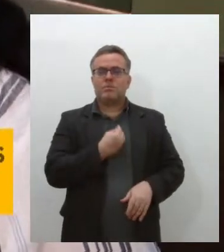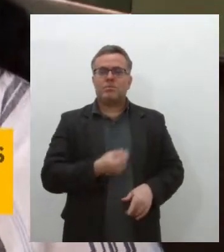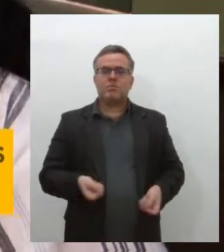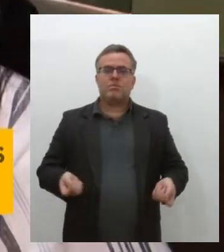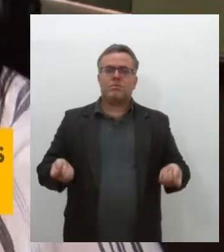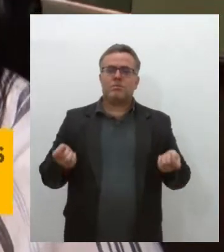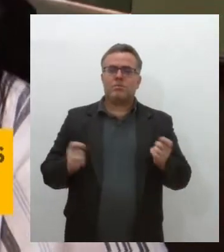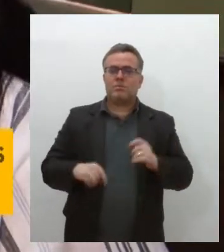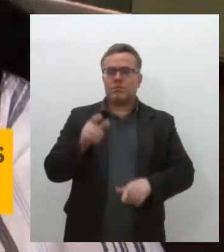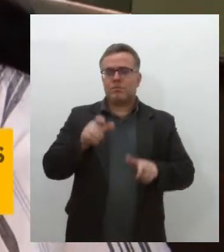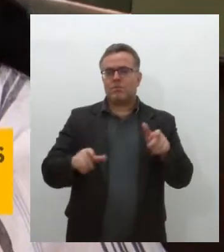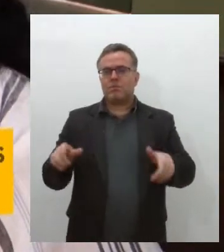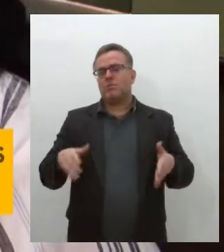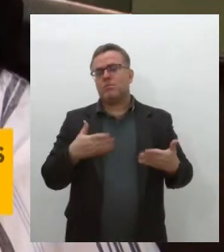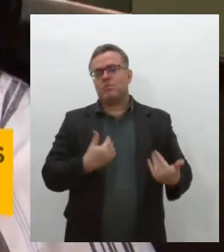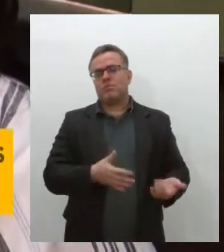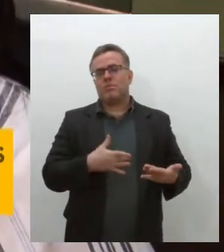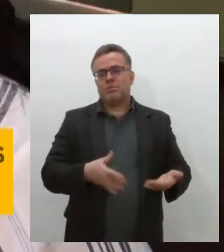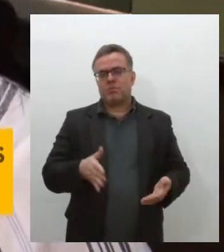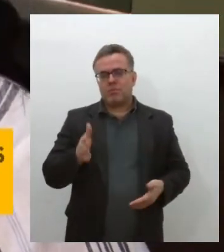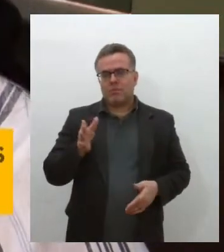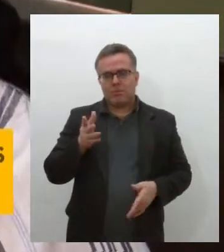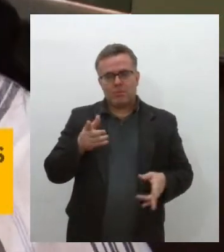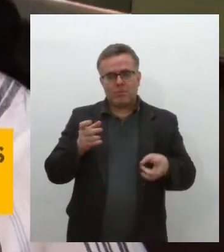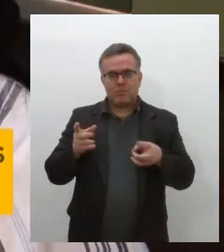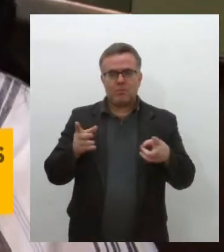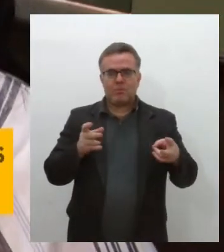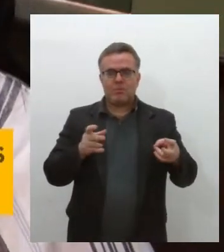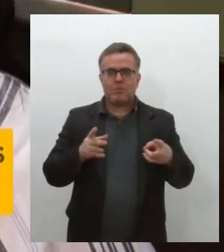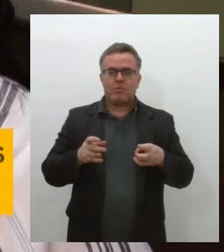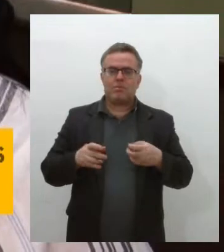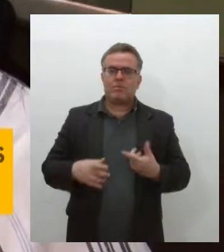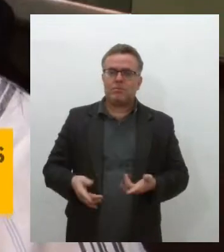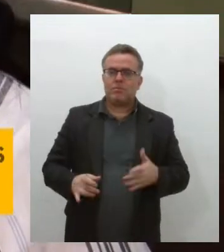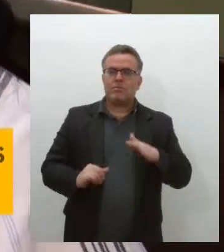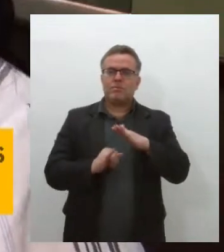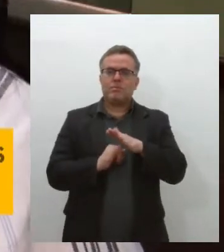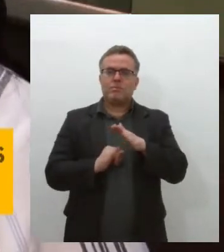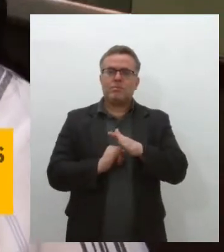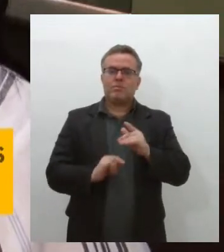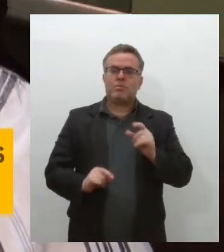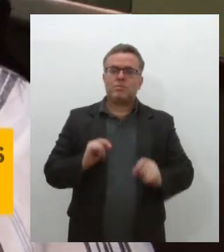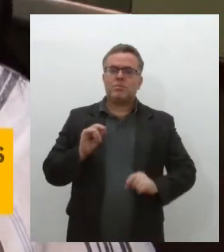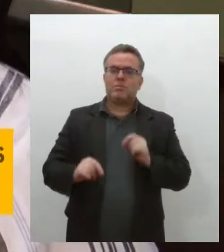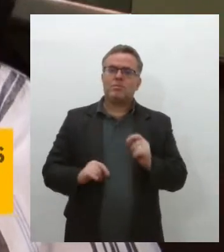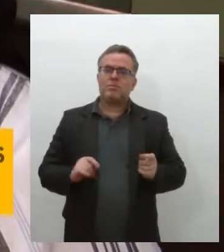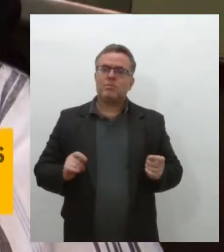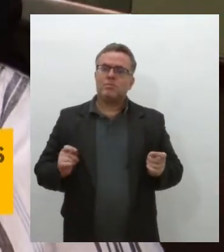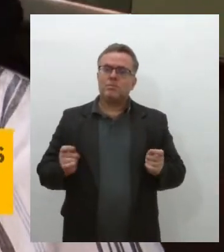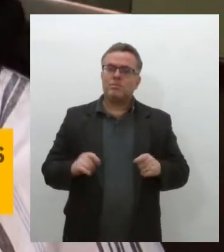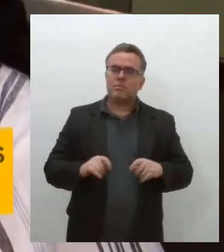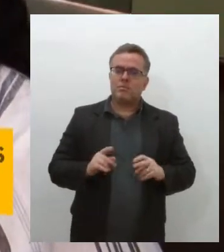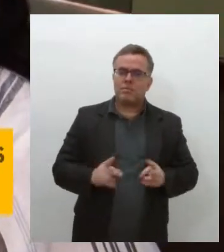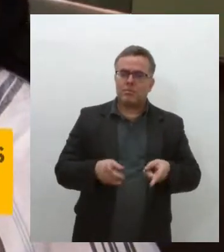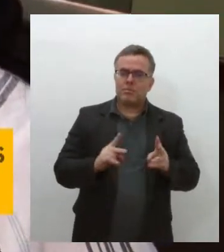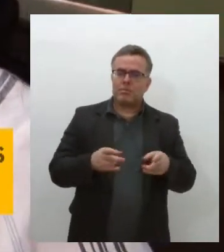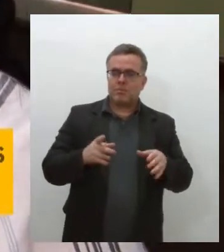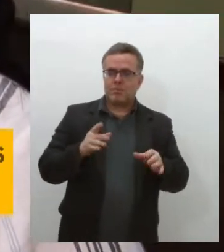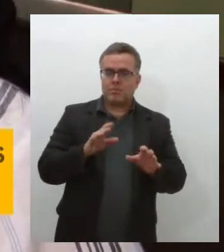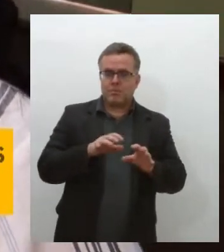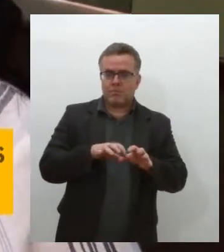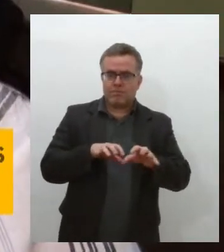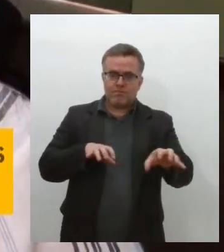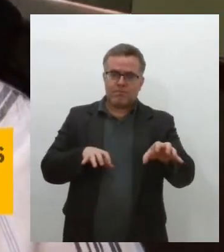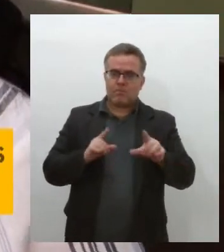do jovem, ele perceber que as instituições que organizam os poderes no Estado, elas não estão distantes deles, né? Que faz